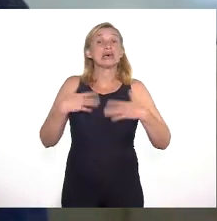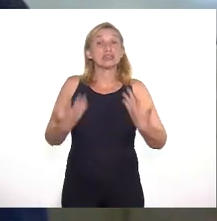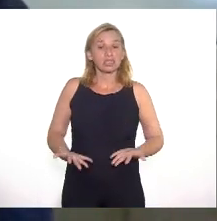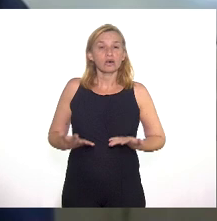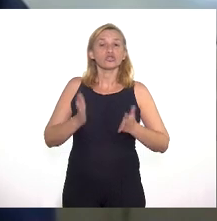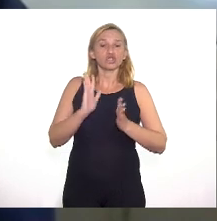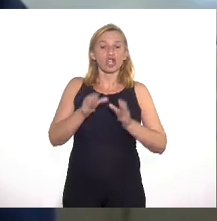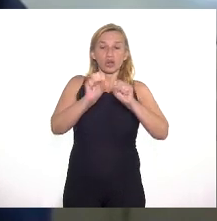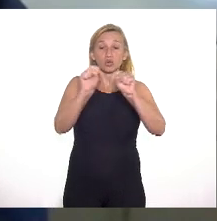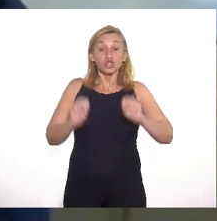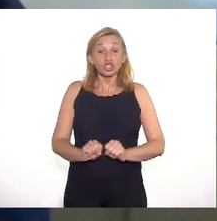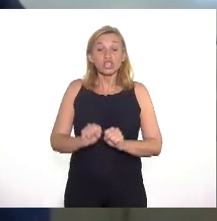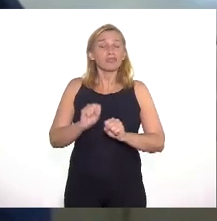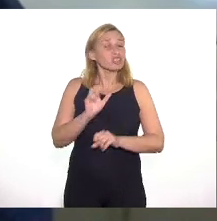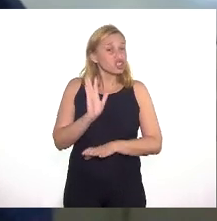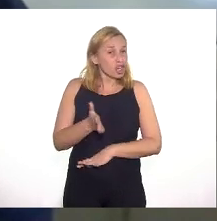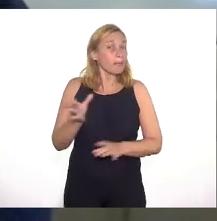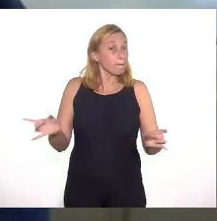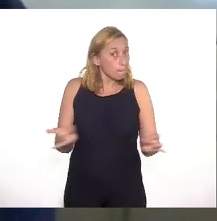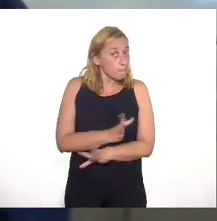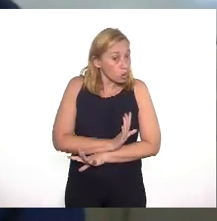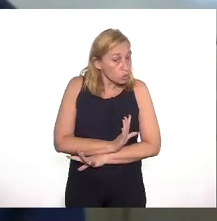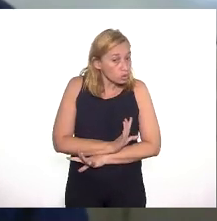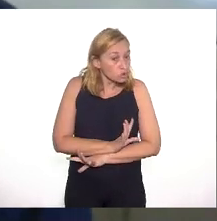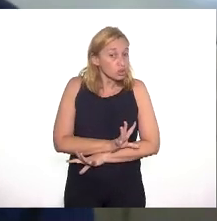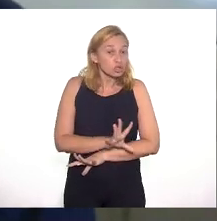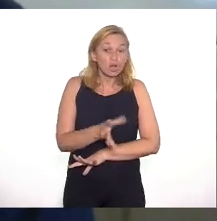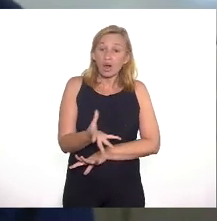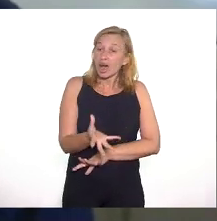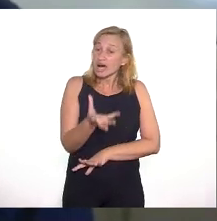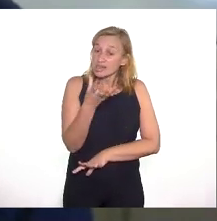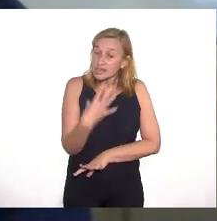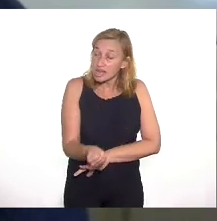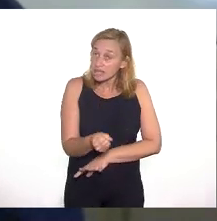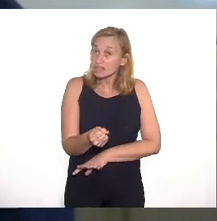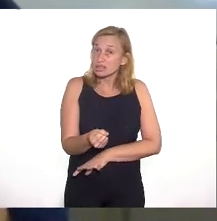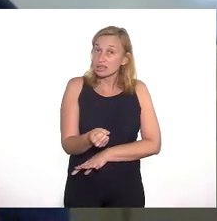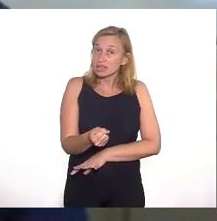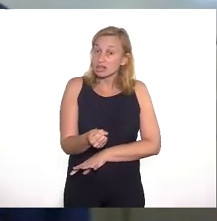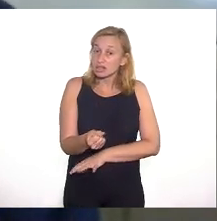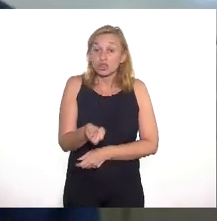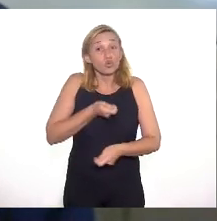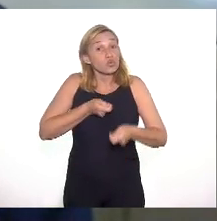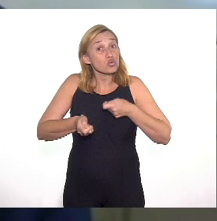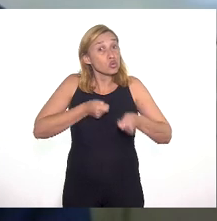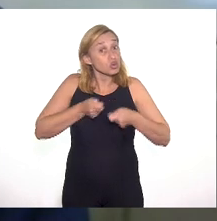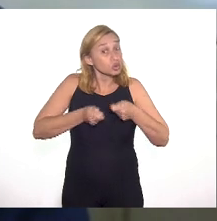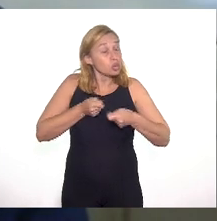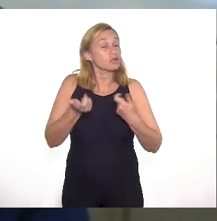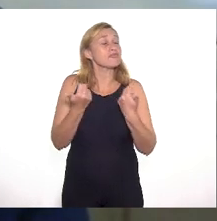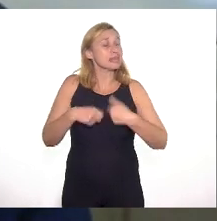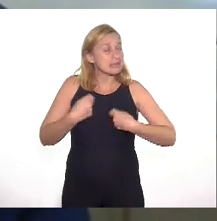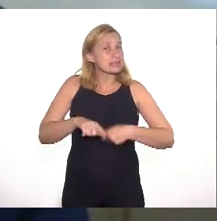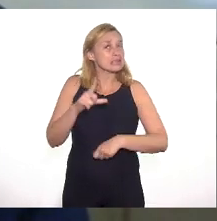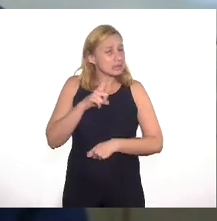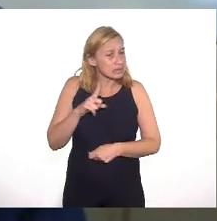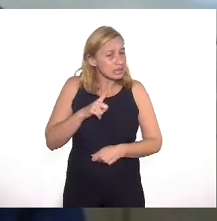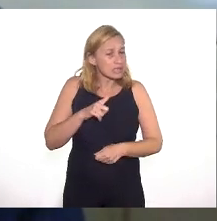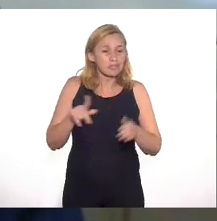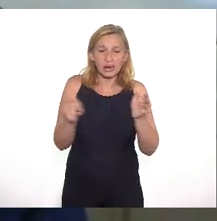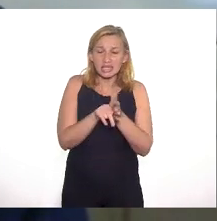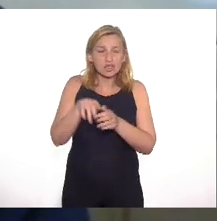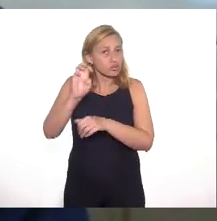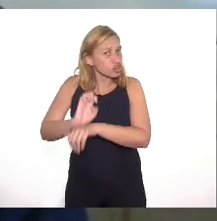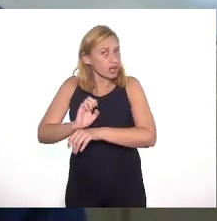o sistema em si, está pronto. Absorve esse sistema, mas o controle tem que ser do